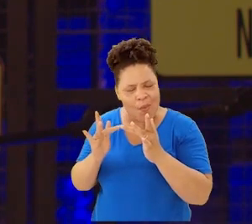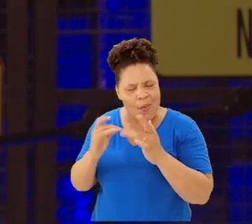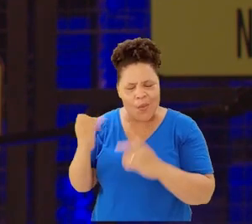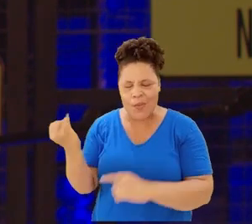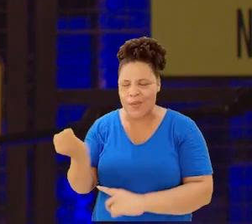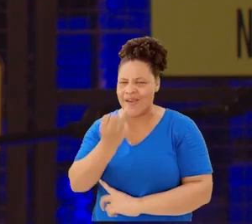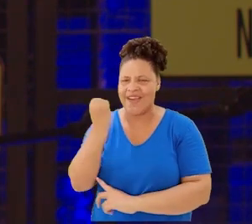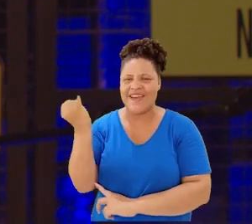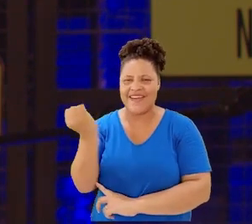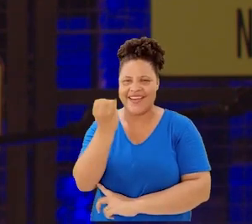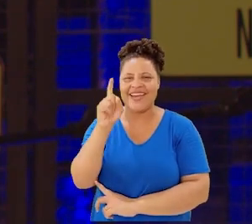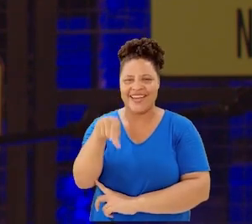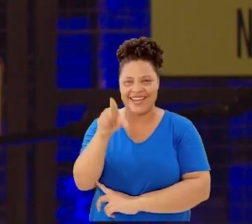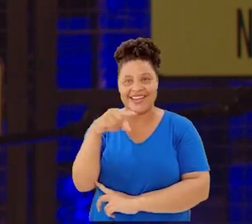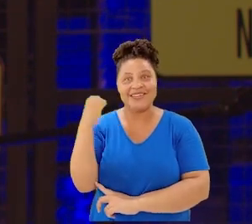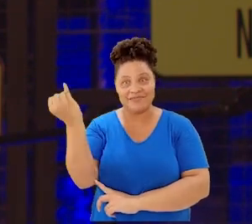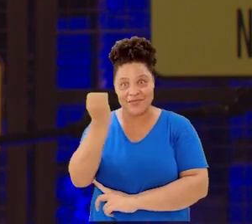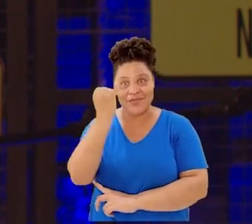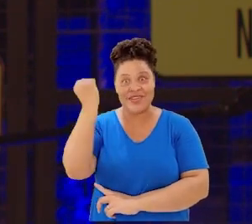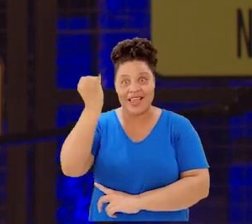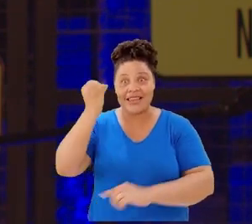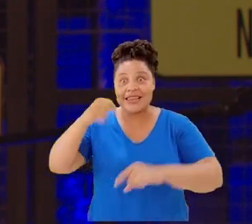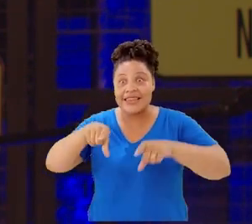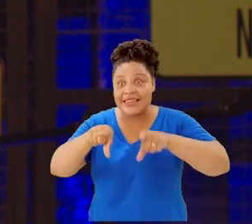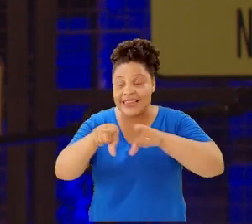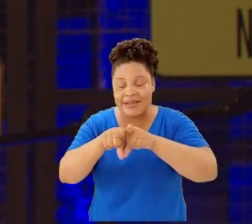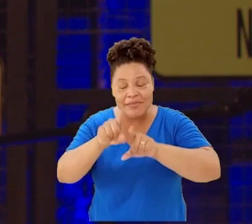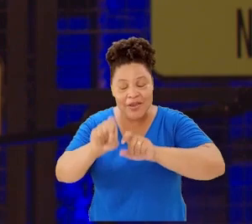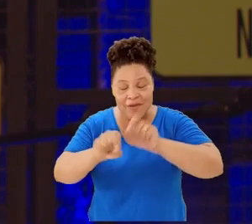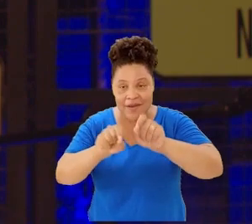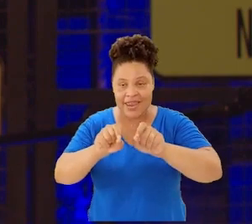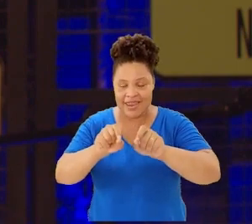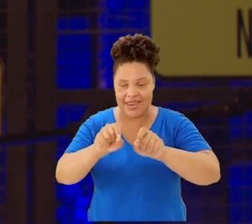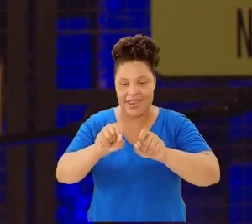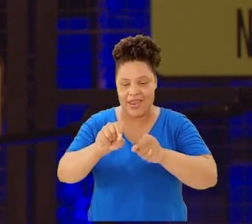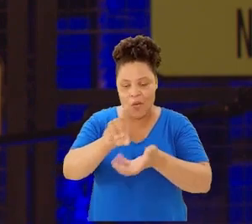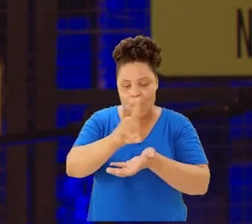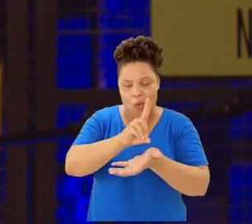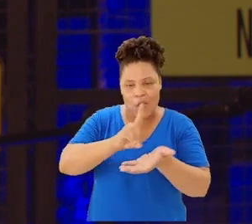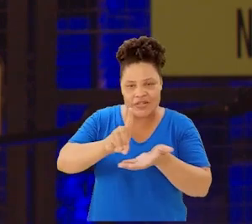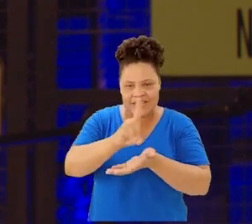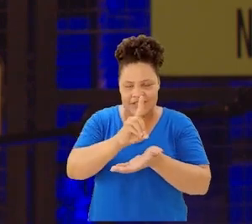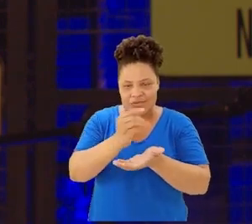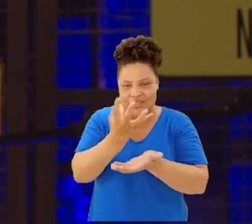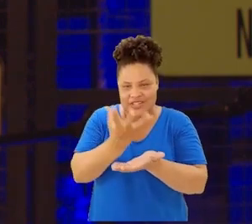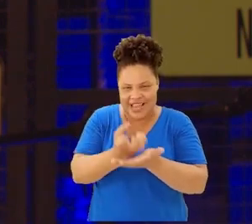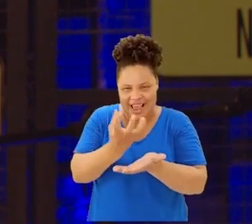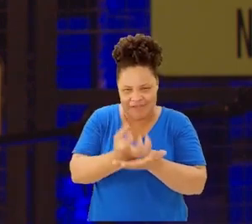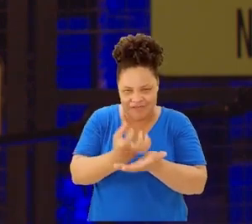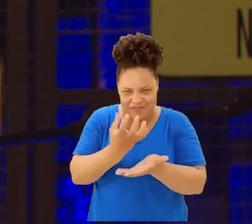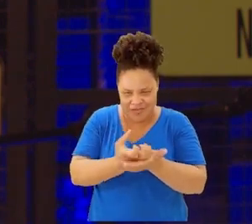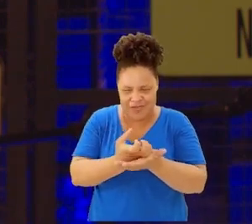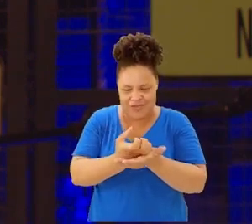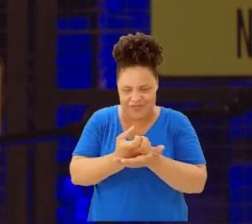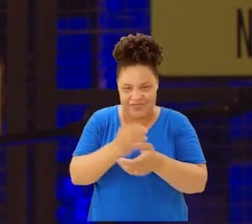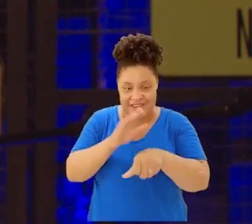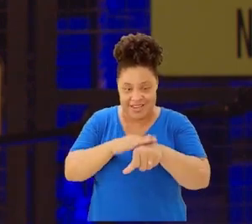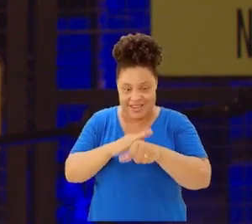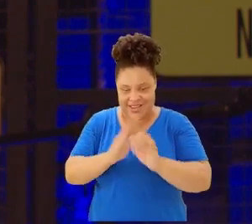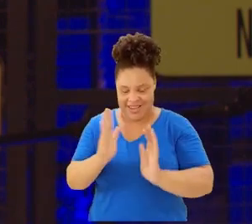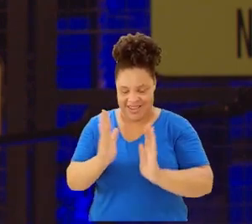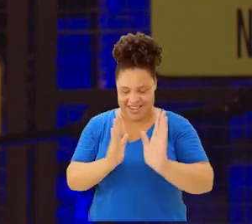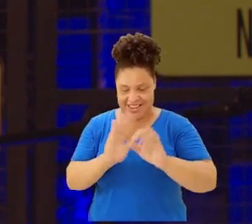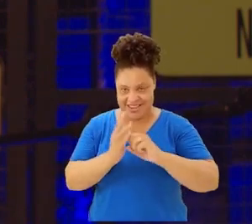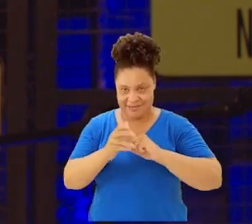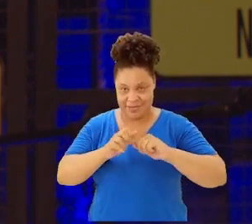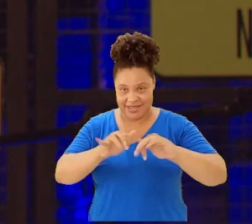importante, assim, super... Não, e para além disso, a gente gravou o disco na pandemia. Então, a gente não teve nenhuma experiência de palco.